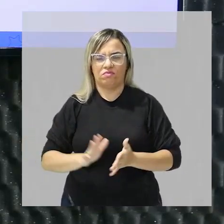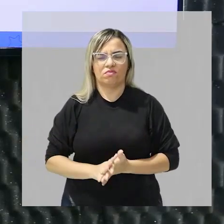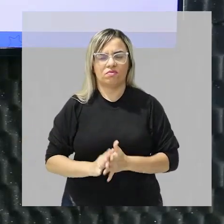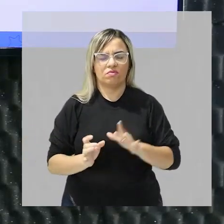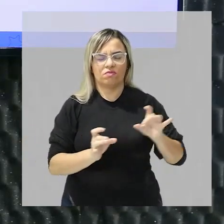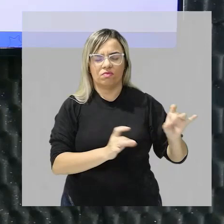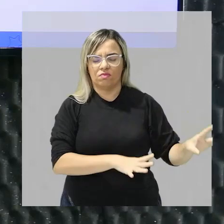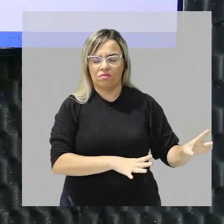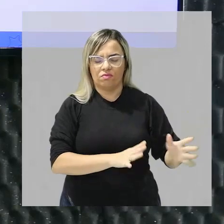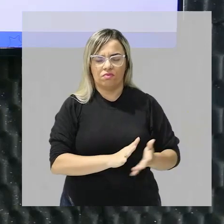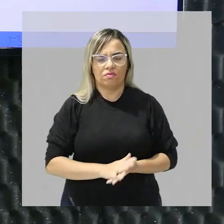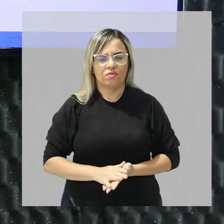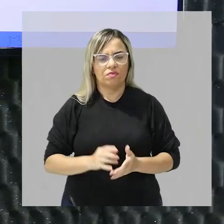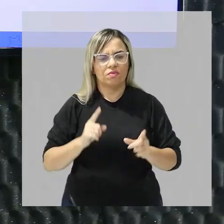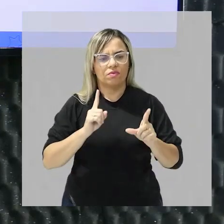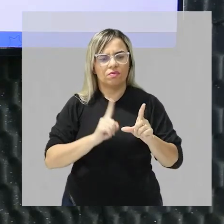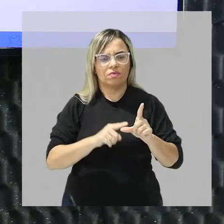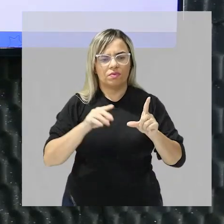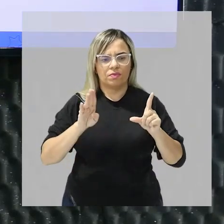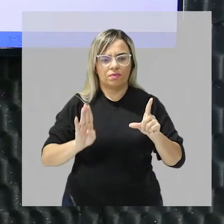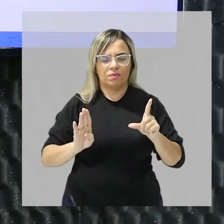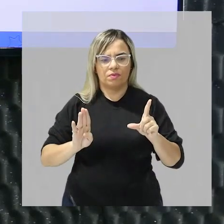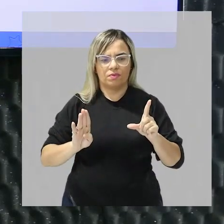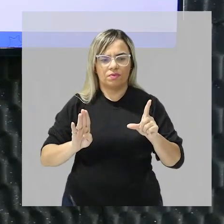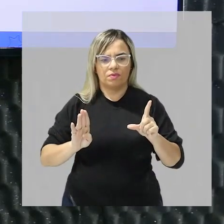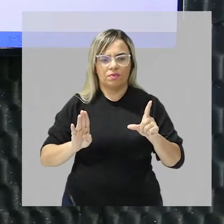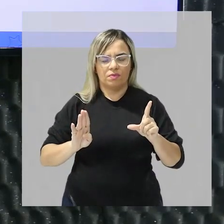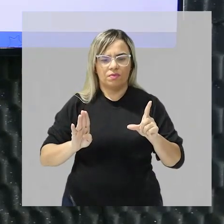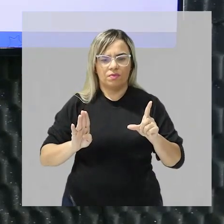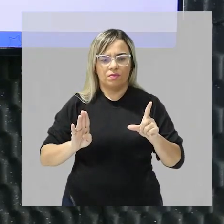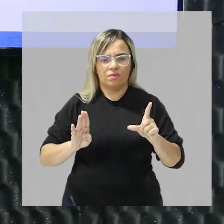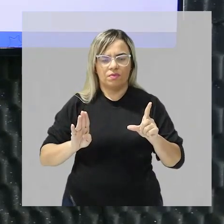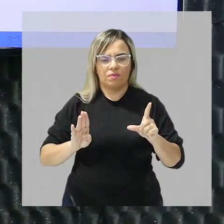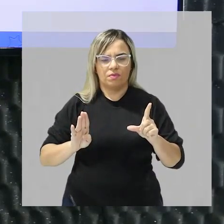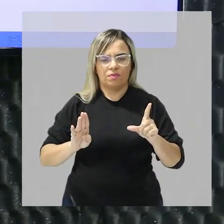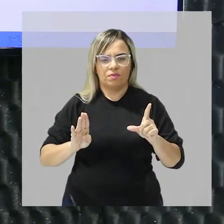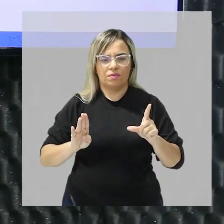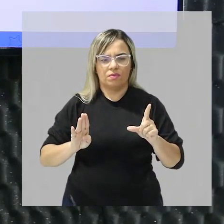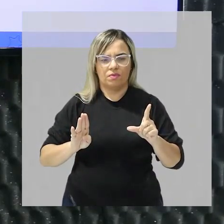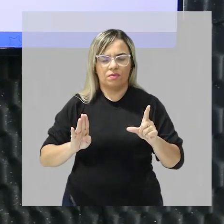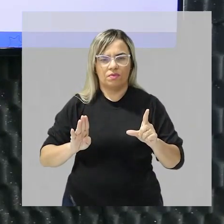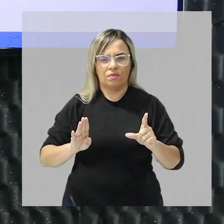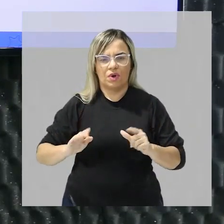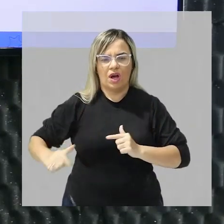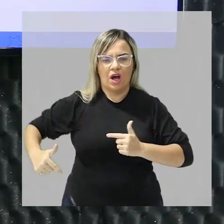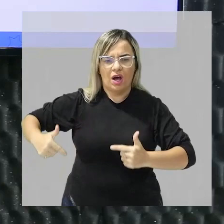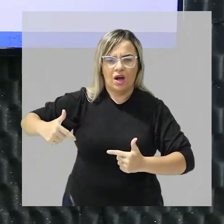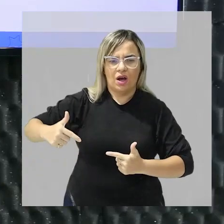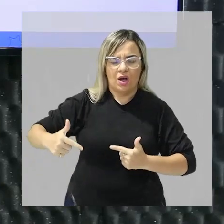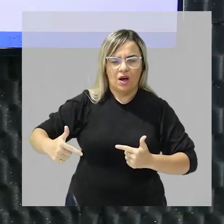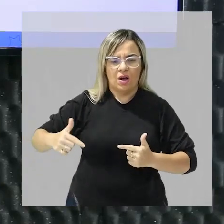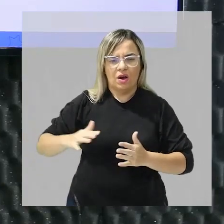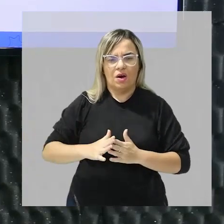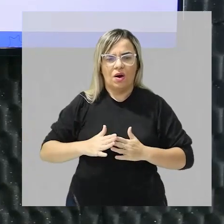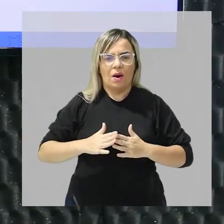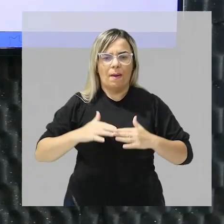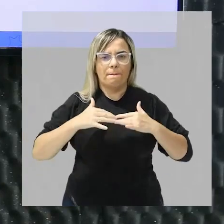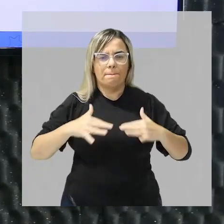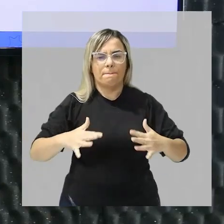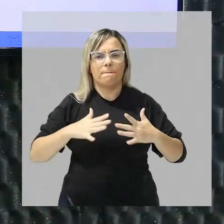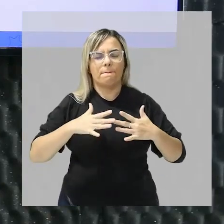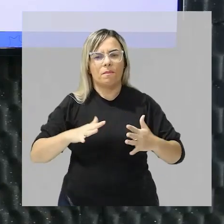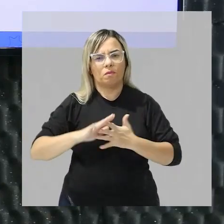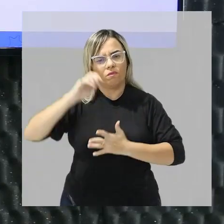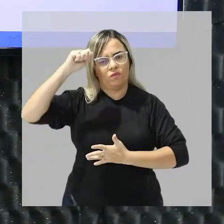fora, descarta. Letra B, tem a ver com a mobilização do movimento negro. Faz sentido?